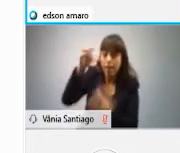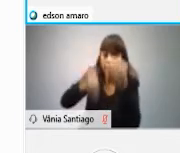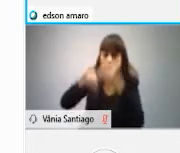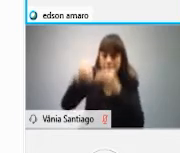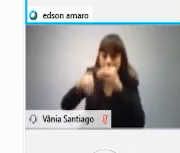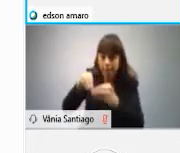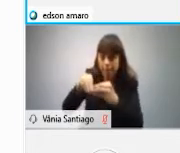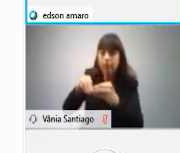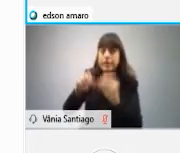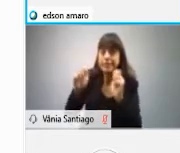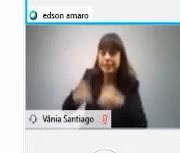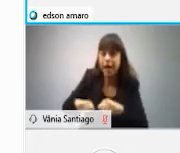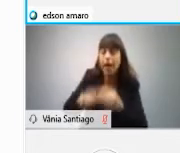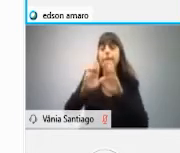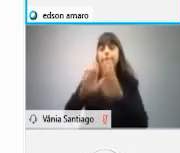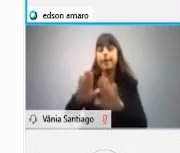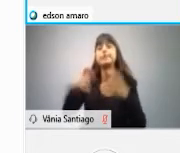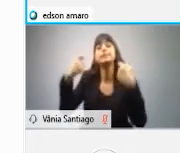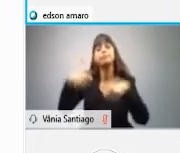ferramentas não convencionais de machine learning.